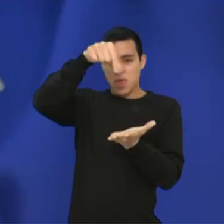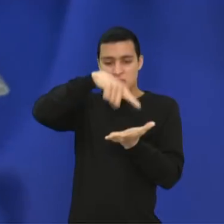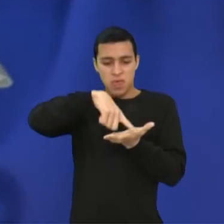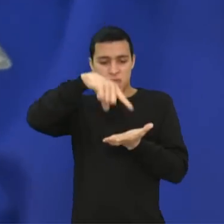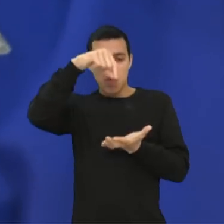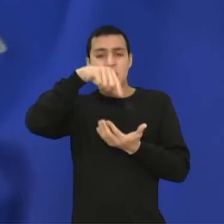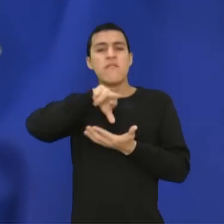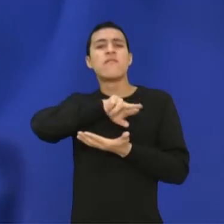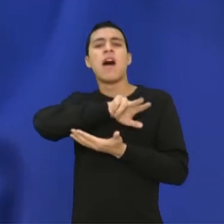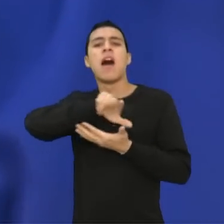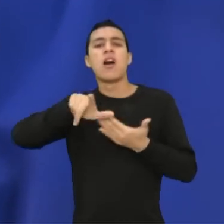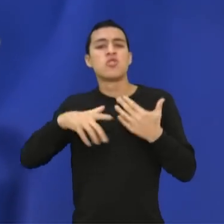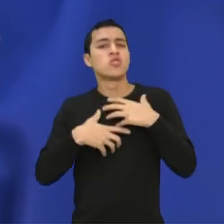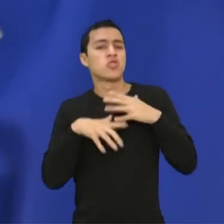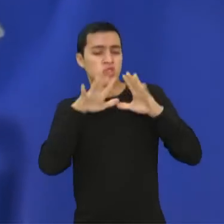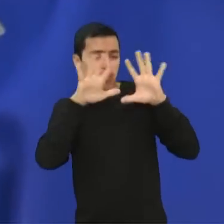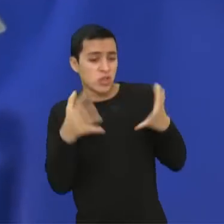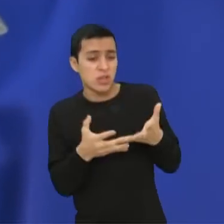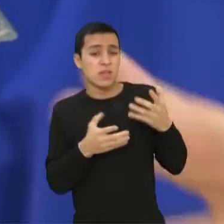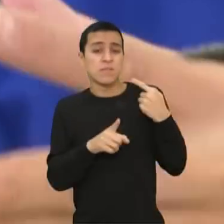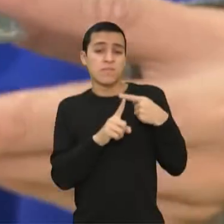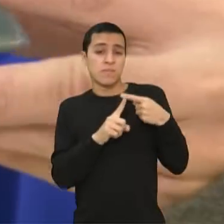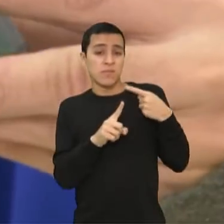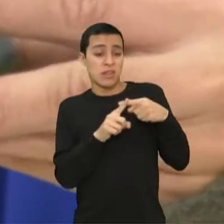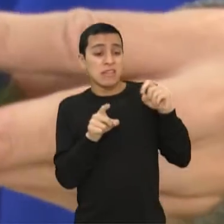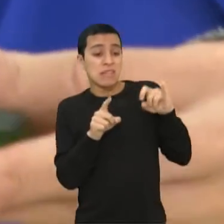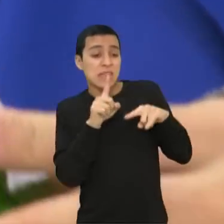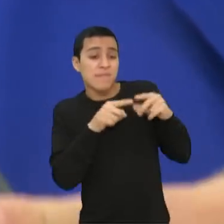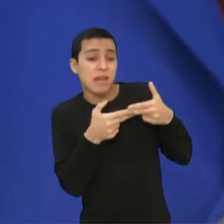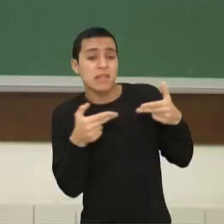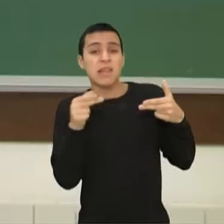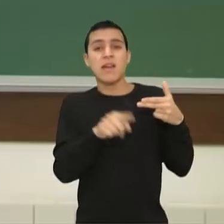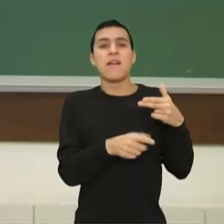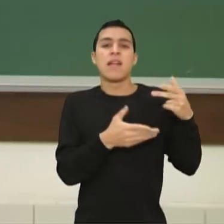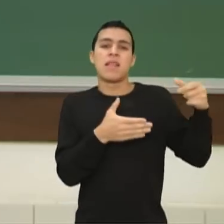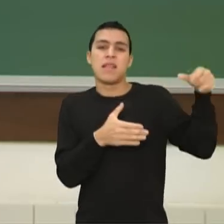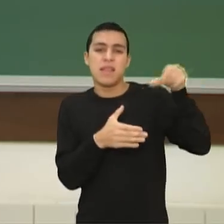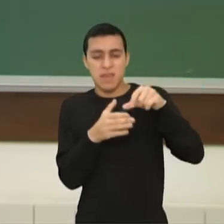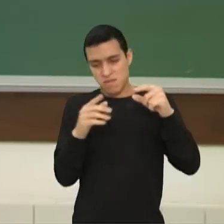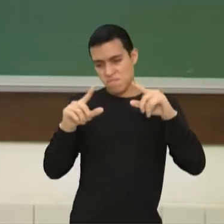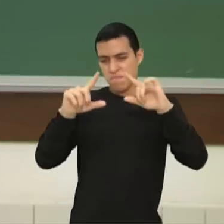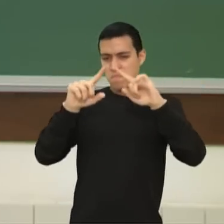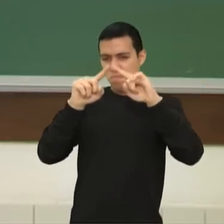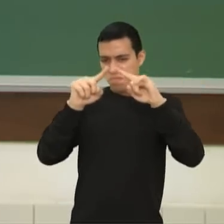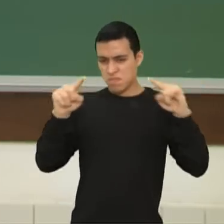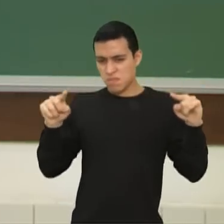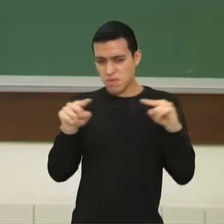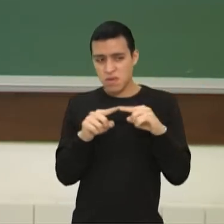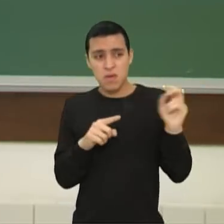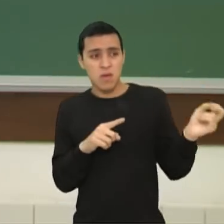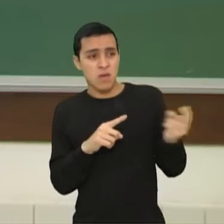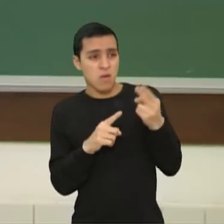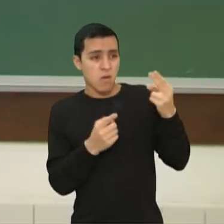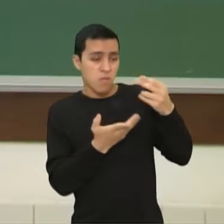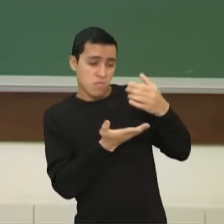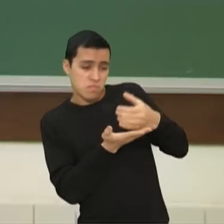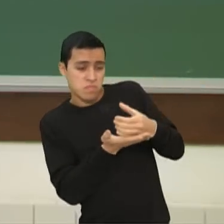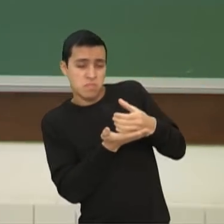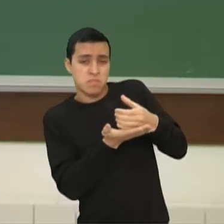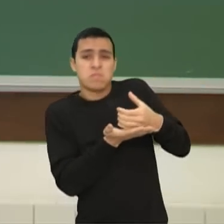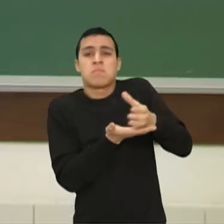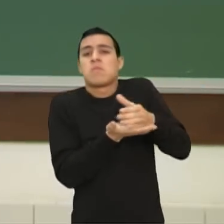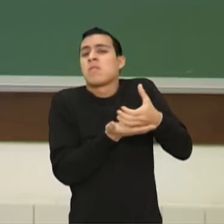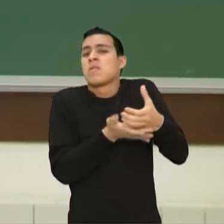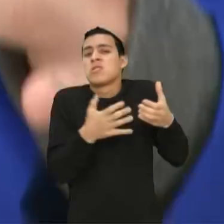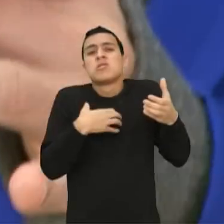formatos quando o material está no estado líquido. Triangular, neste caso, ou num estado, né,